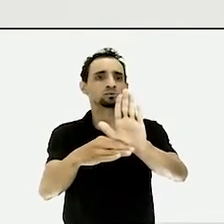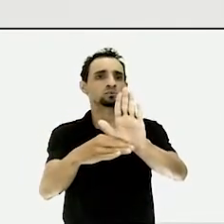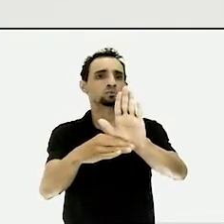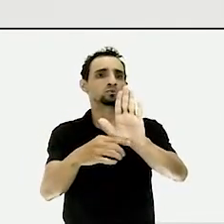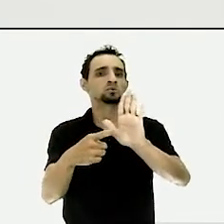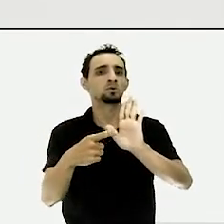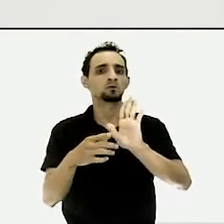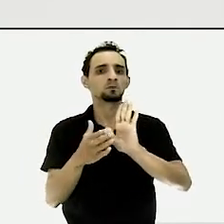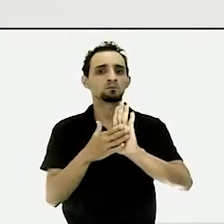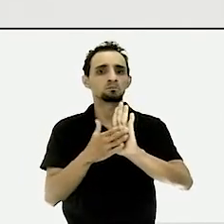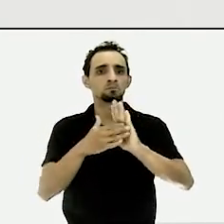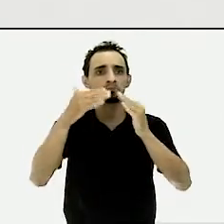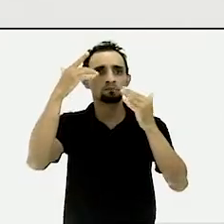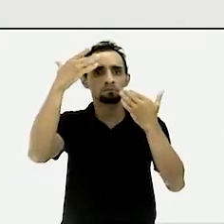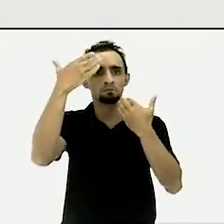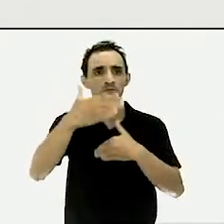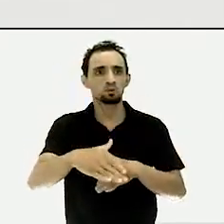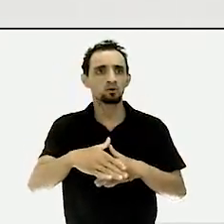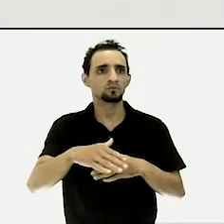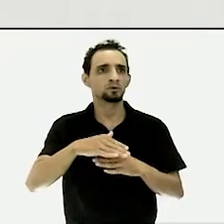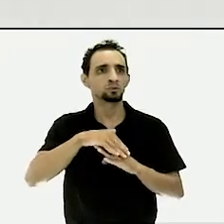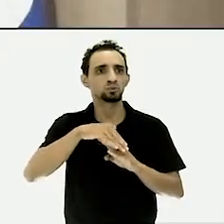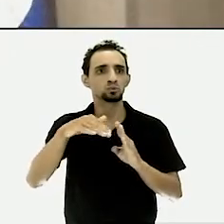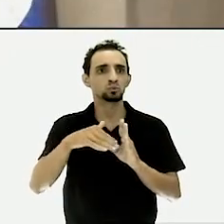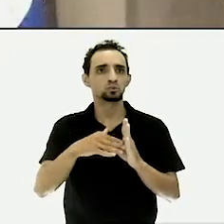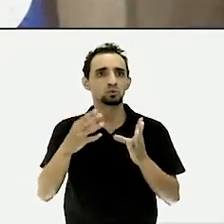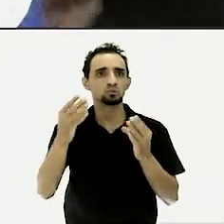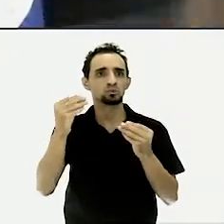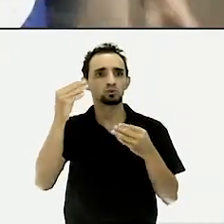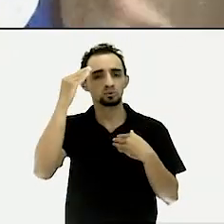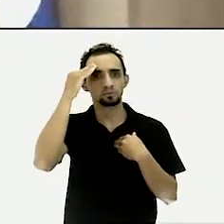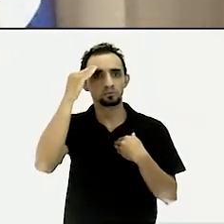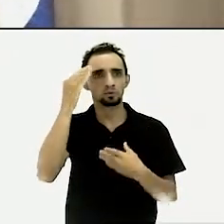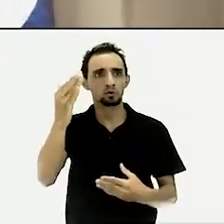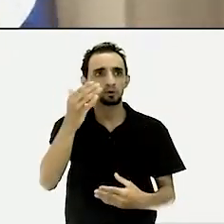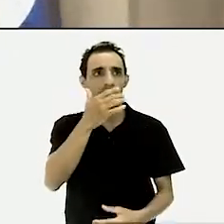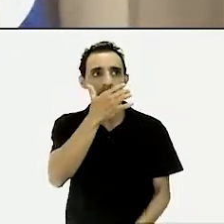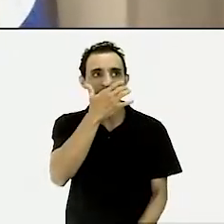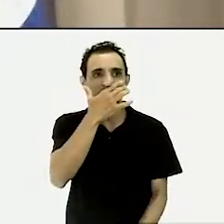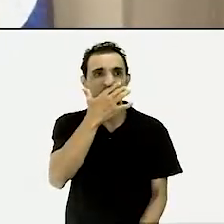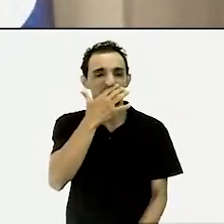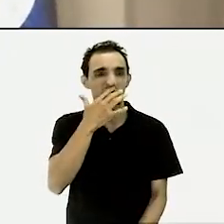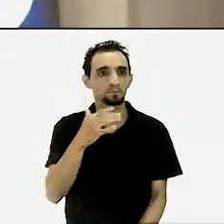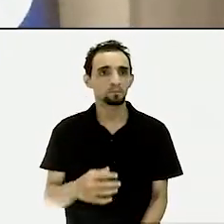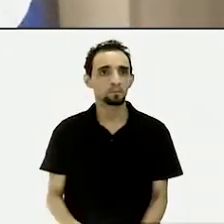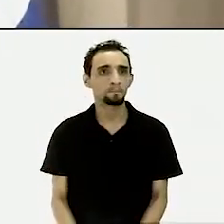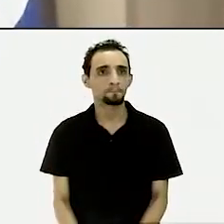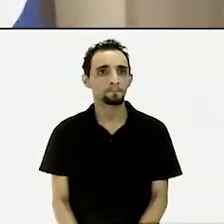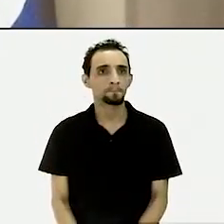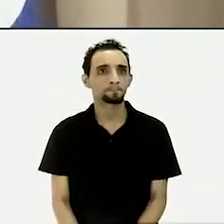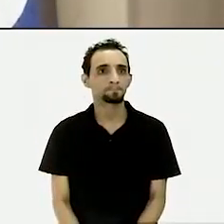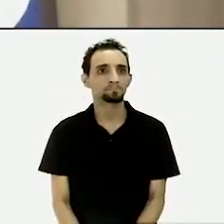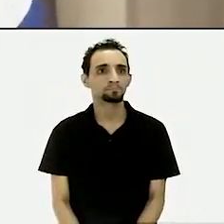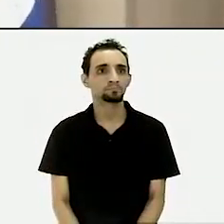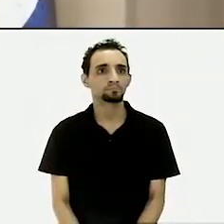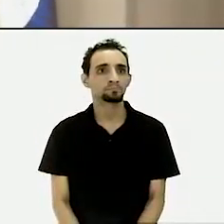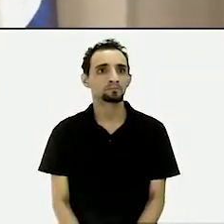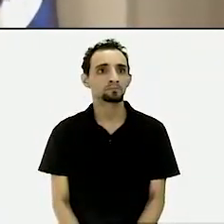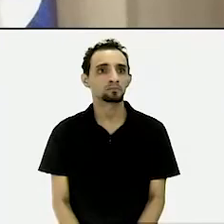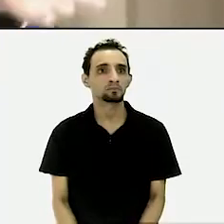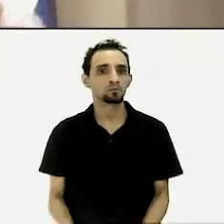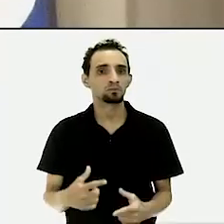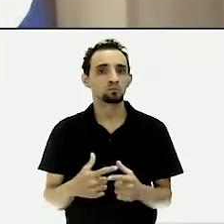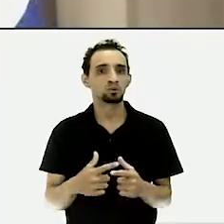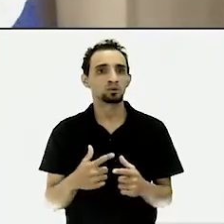nossa obrigação é lutar por eles. Obrigado. Sim, obrigado. Mas mesmo que tenha essa ação da Prefeitura, nós